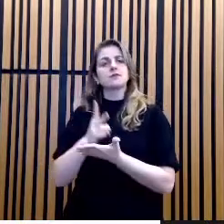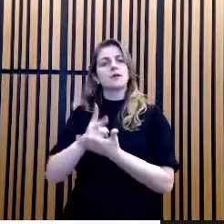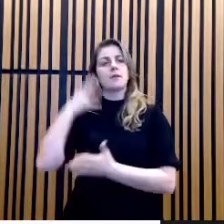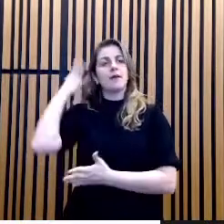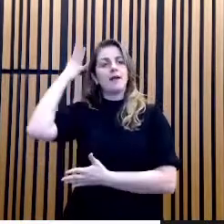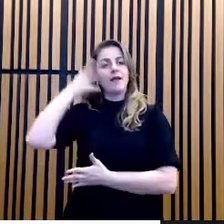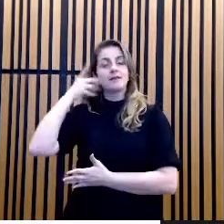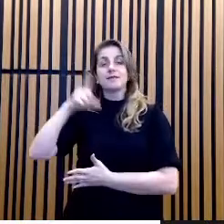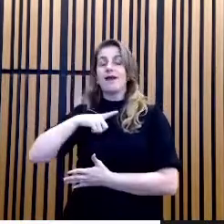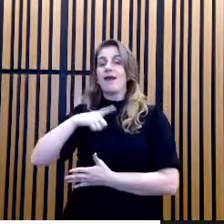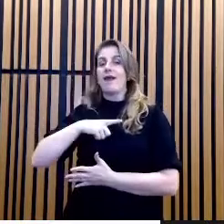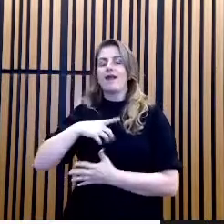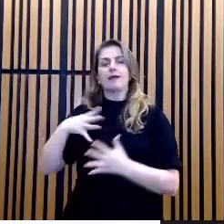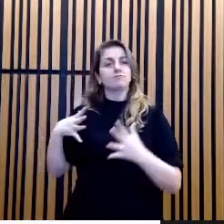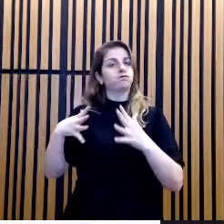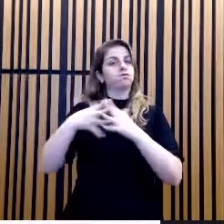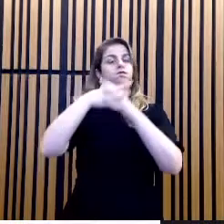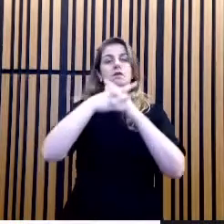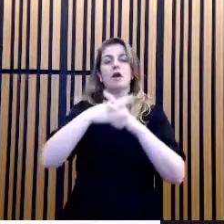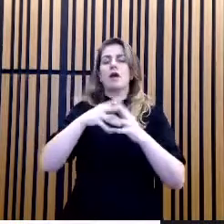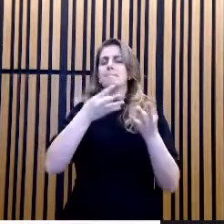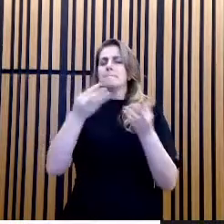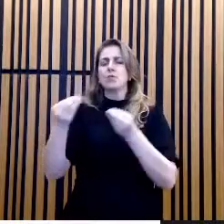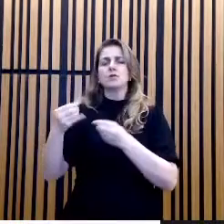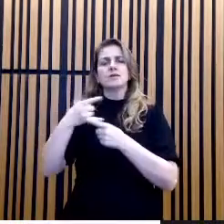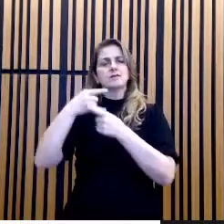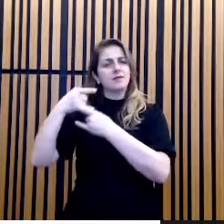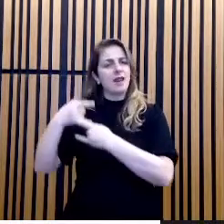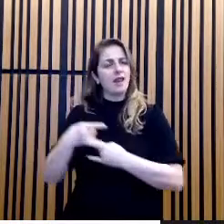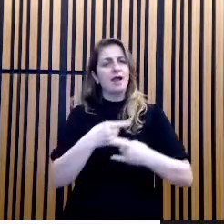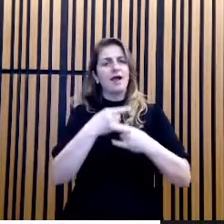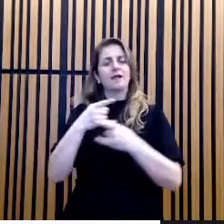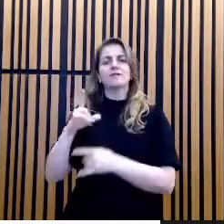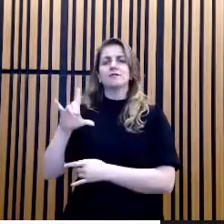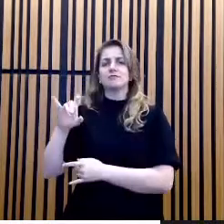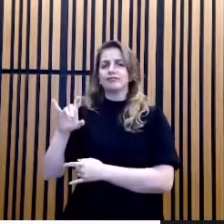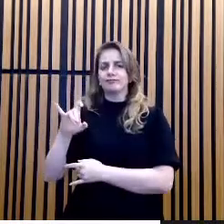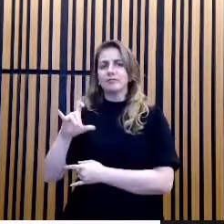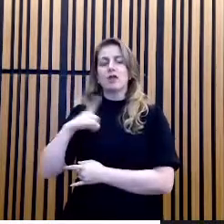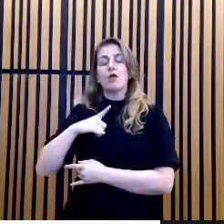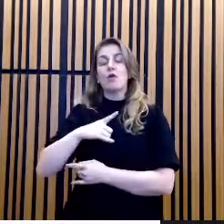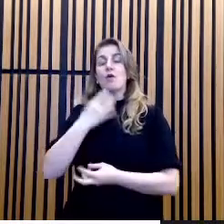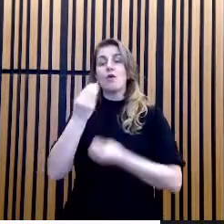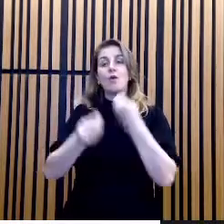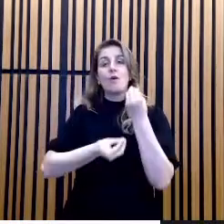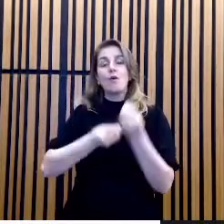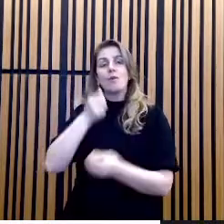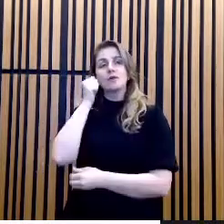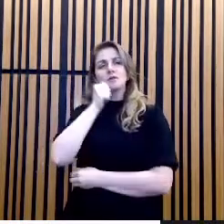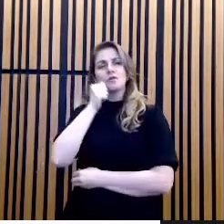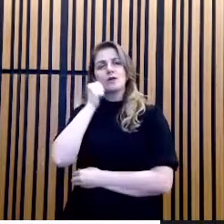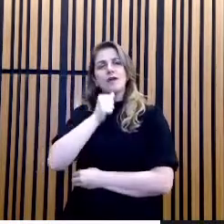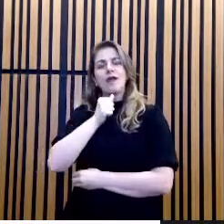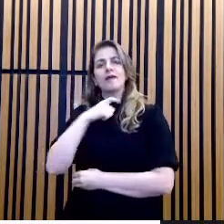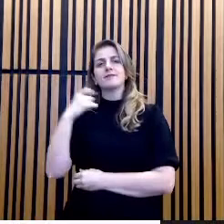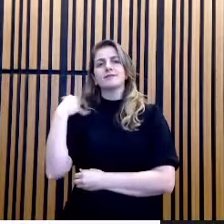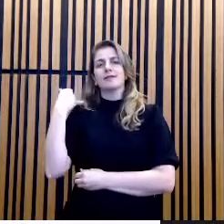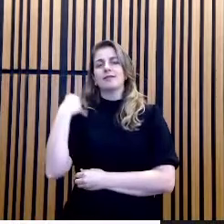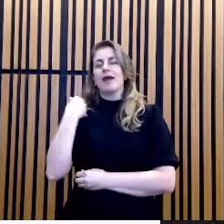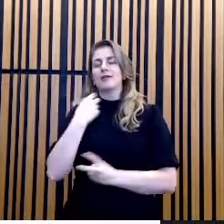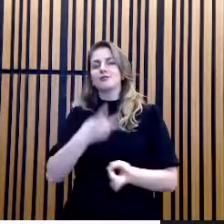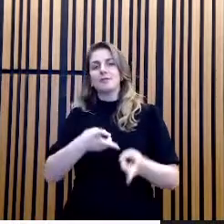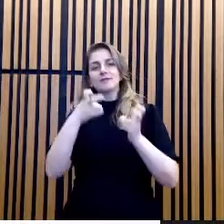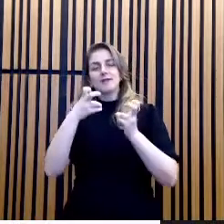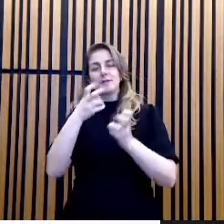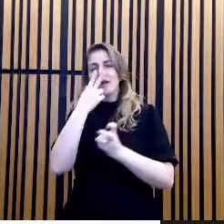Instagram. Tá, eu já fiz várias lives com ela, é impressionante quantas mulheres se identificam e gostam da Consuelo. A Consuelo agora